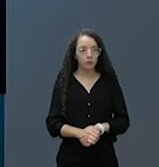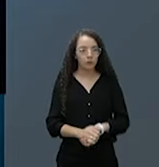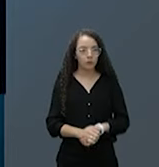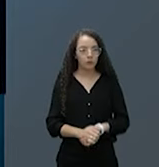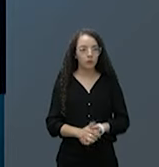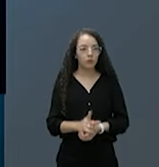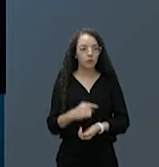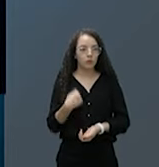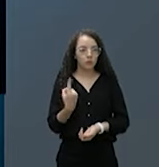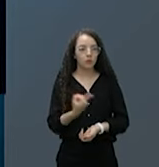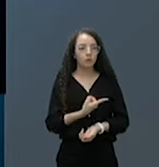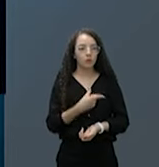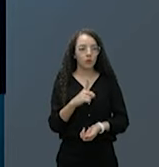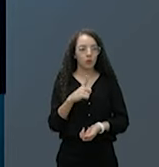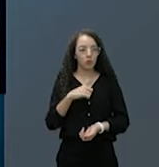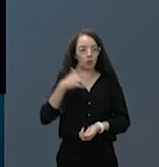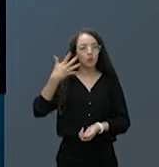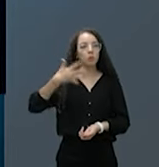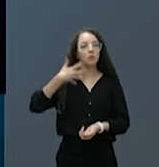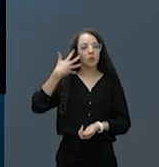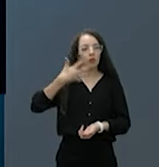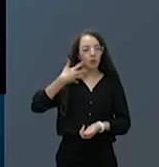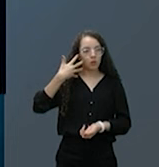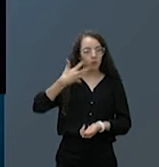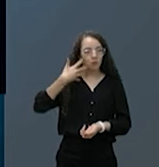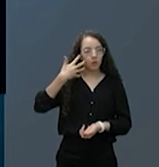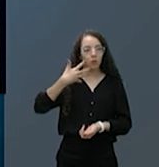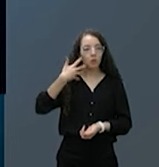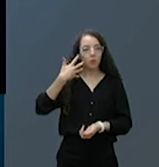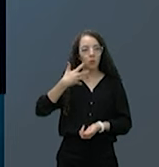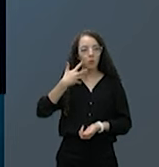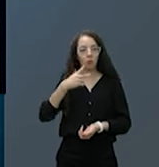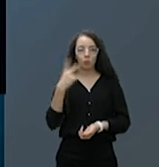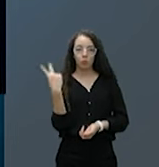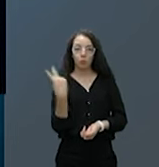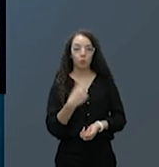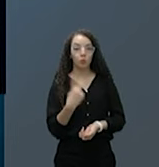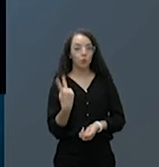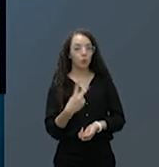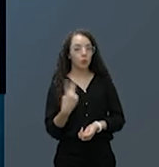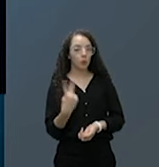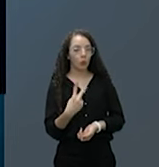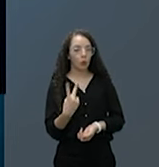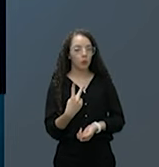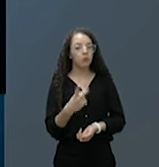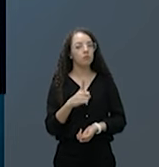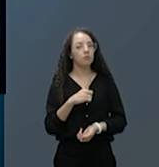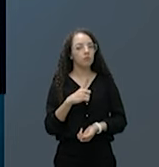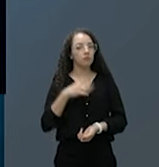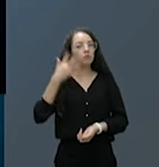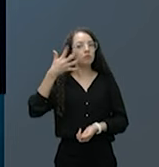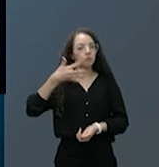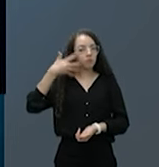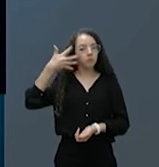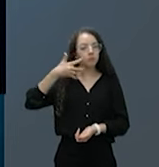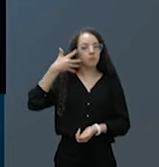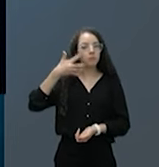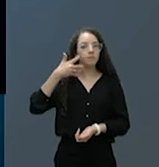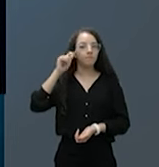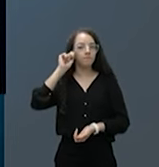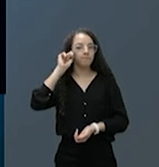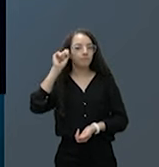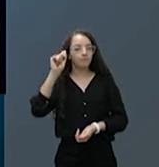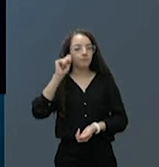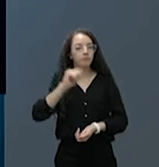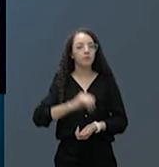nós temos sustentação oral tanto pela parte querelante quanto pela parte querelada. Eu já chamo